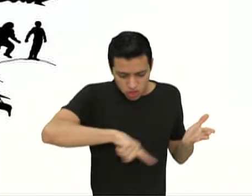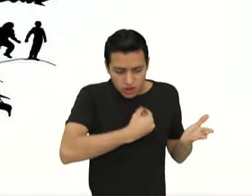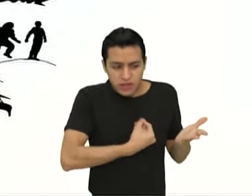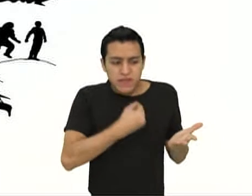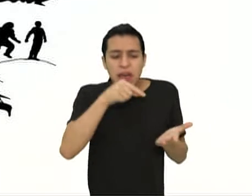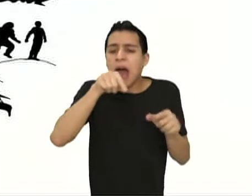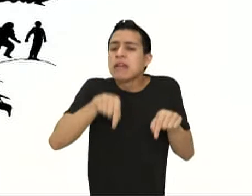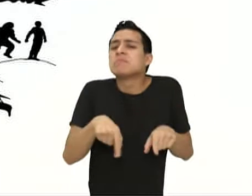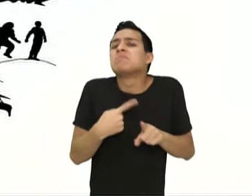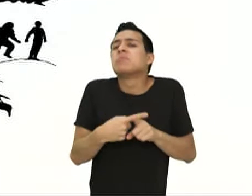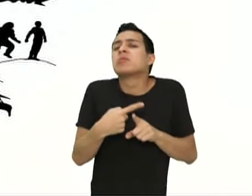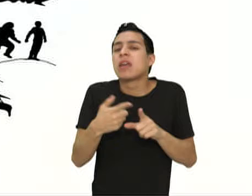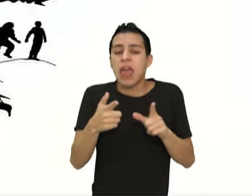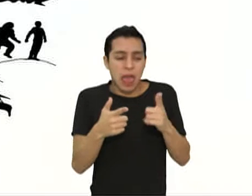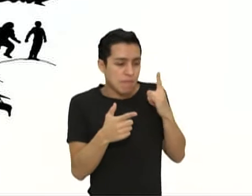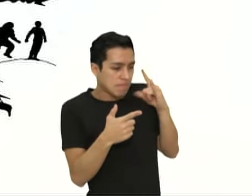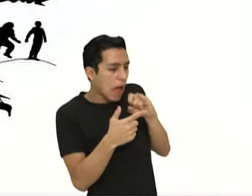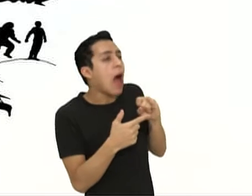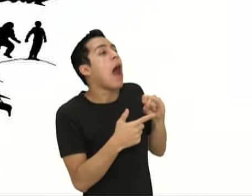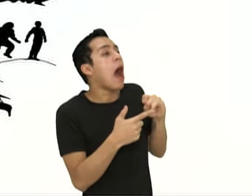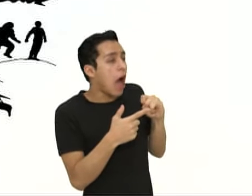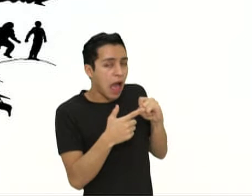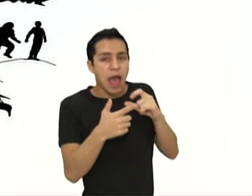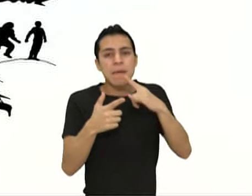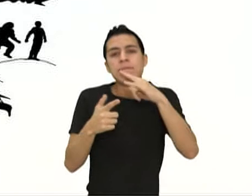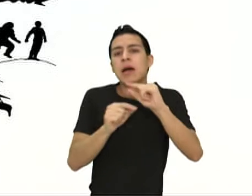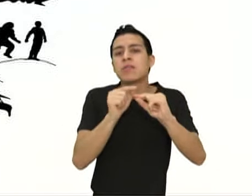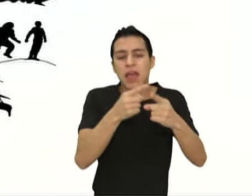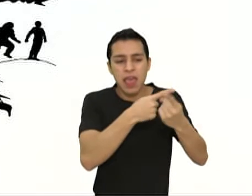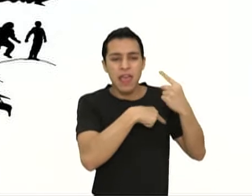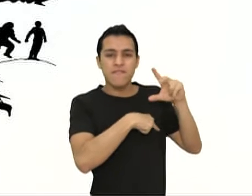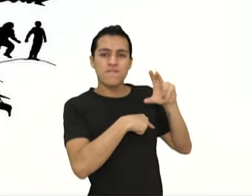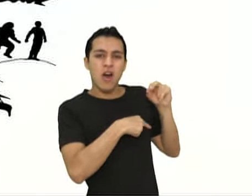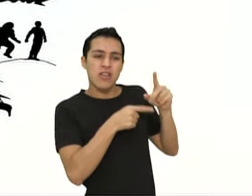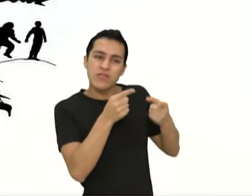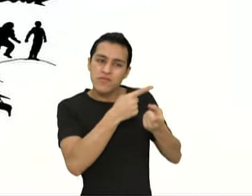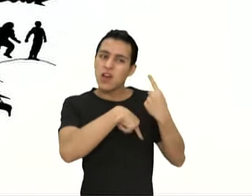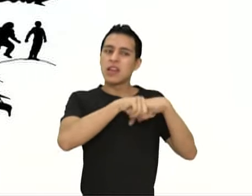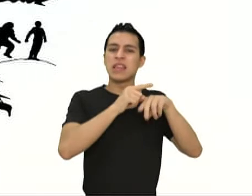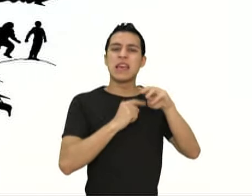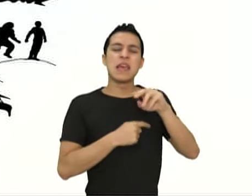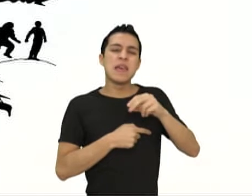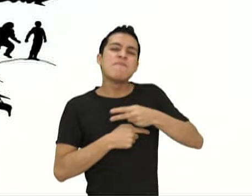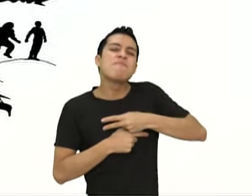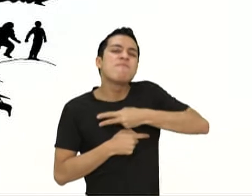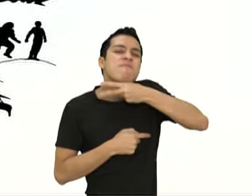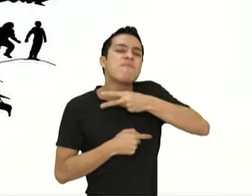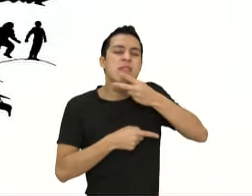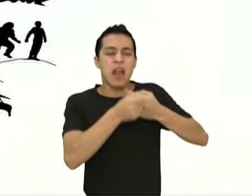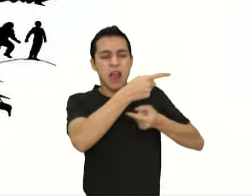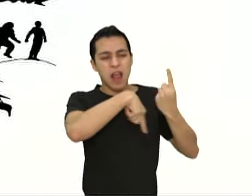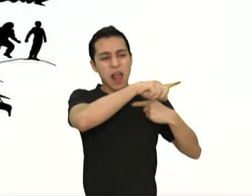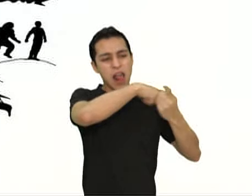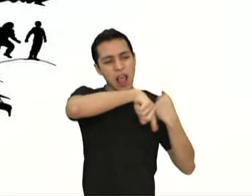aqui, os nossos pais. A causa dos nossos pais, nossos avós. A causa dos nossos avós, bisavós. E podemos ir voltando,